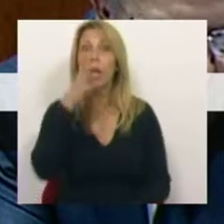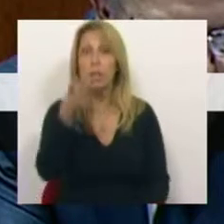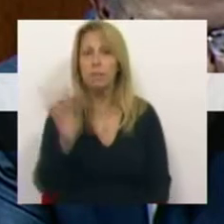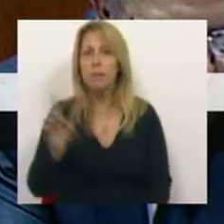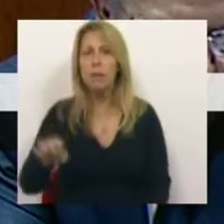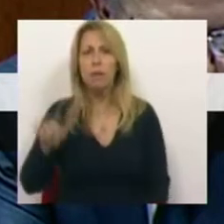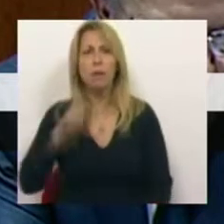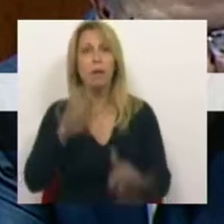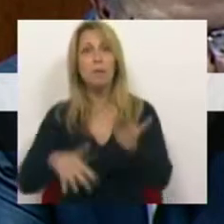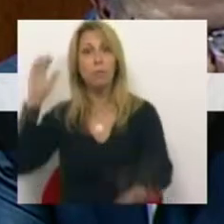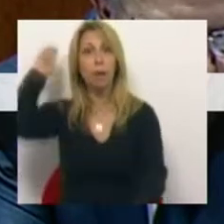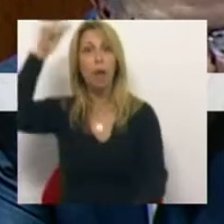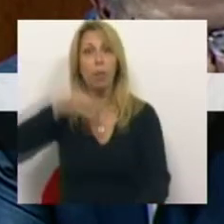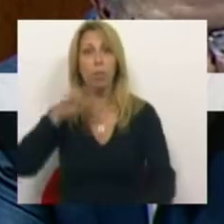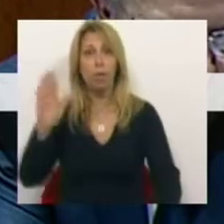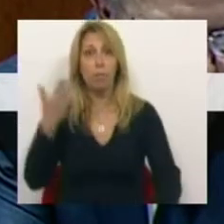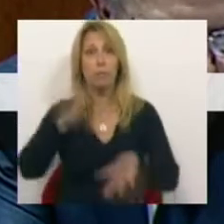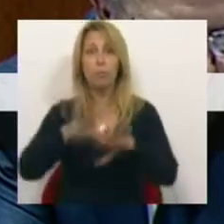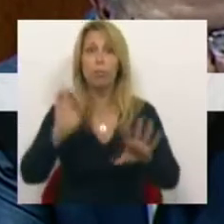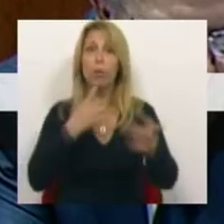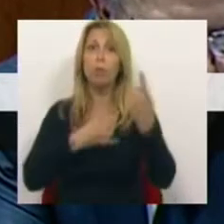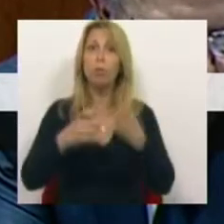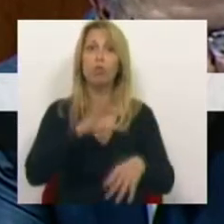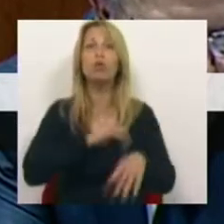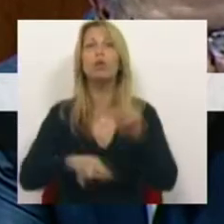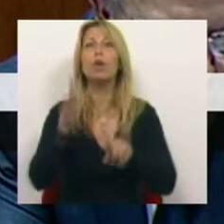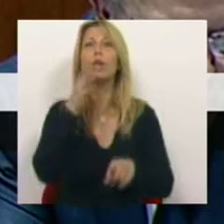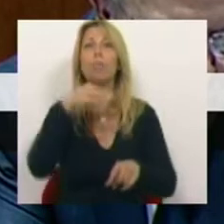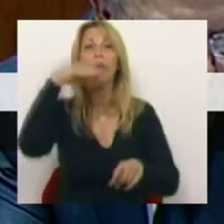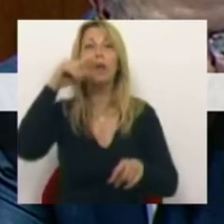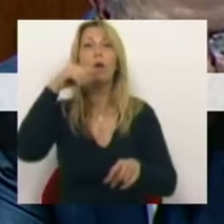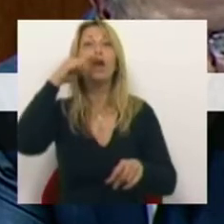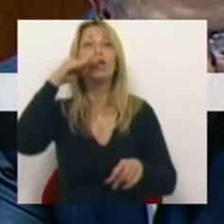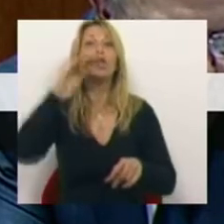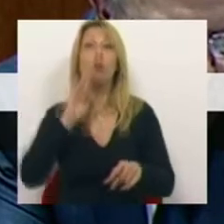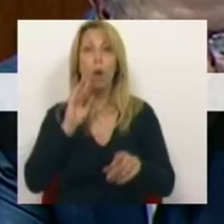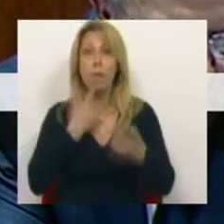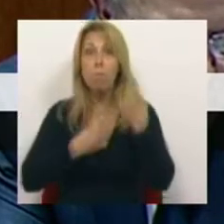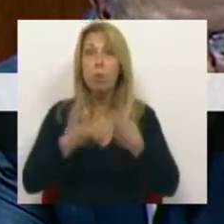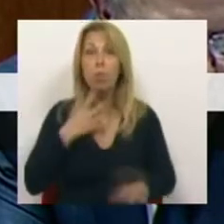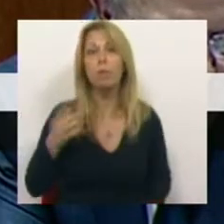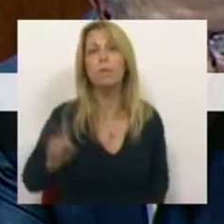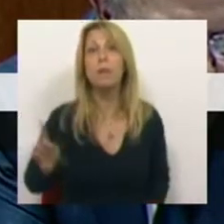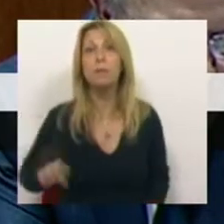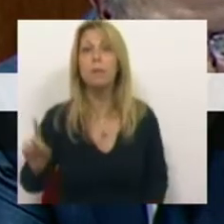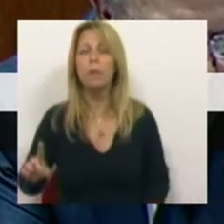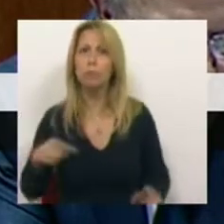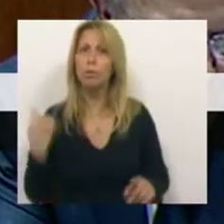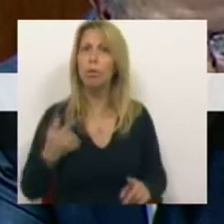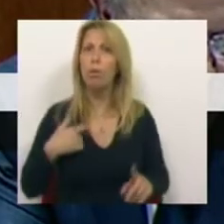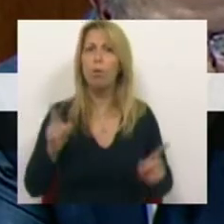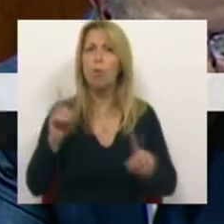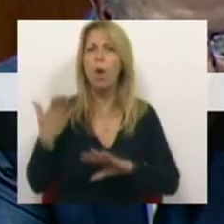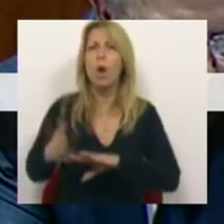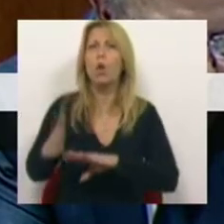na Assembleia da República, designadamente a questões que o Sr. Deputado Jerónimo de Sousa muitas vezes me colocou, nós não excluímos